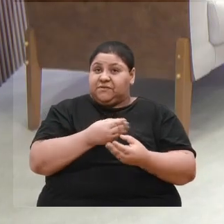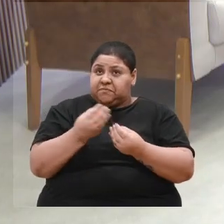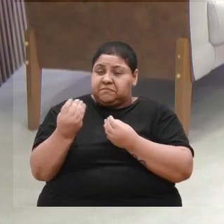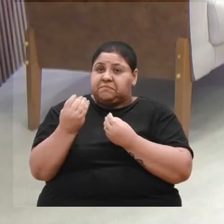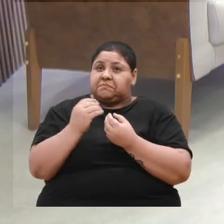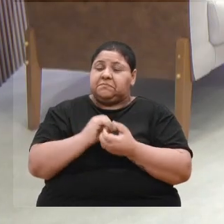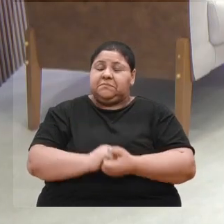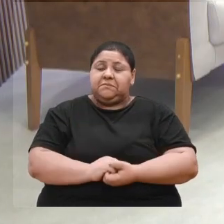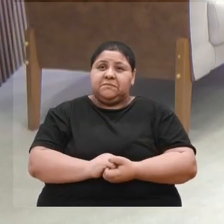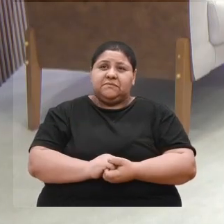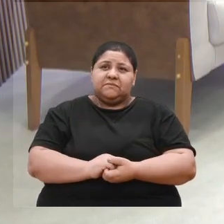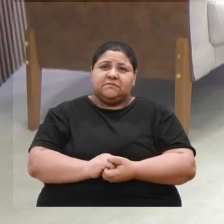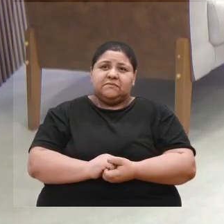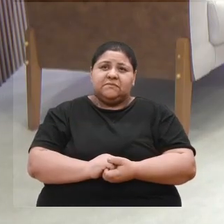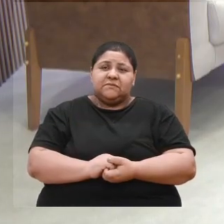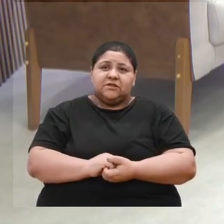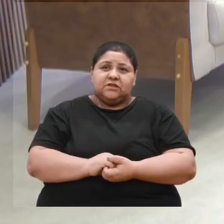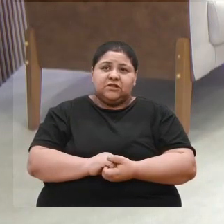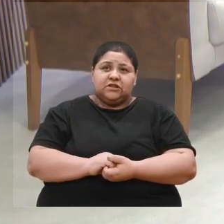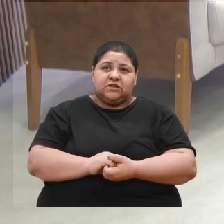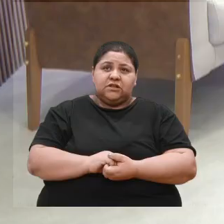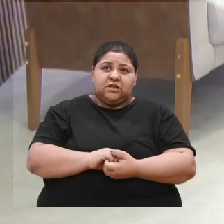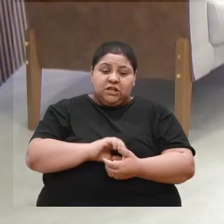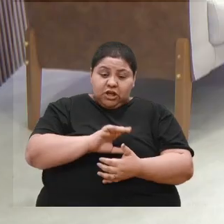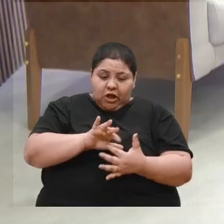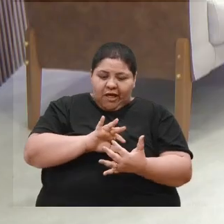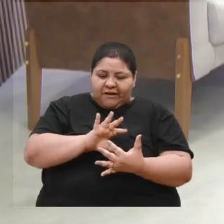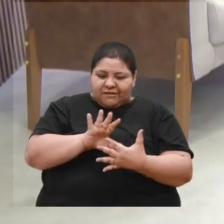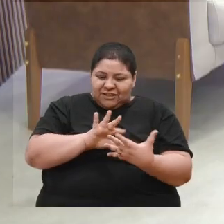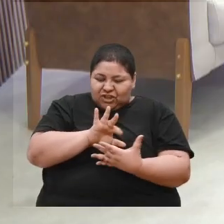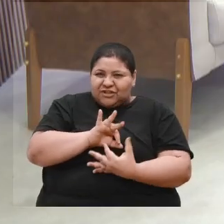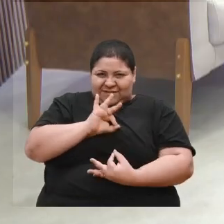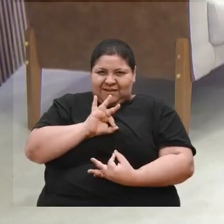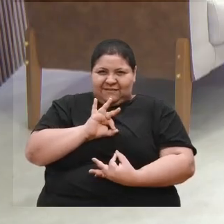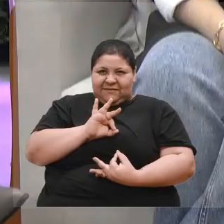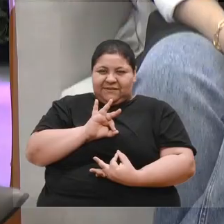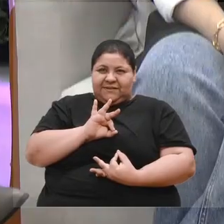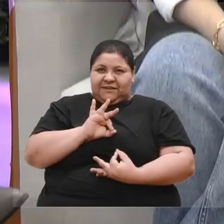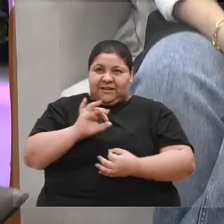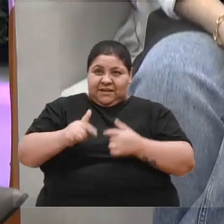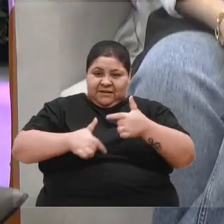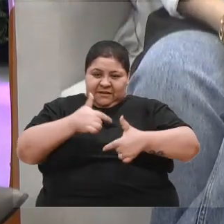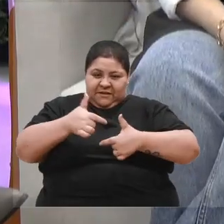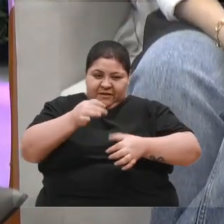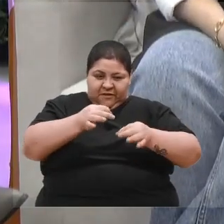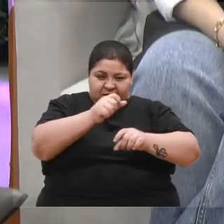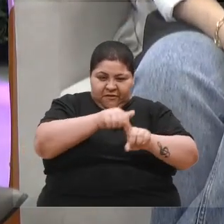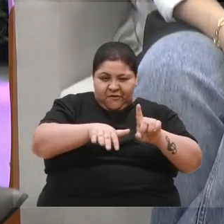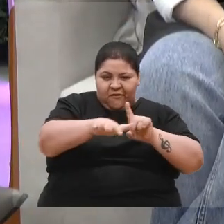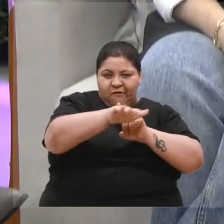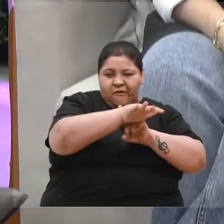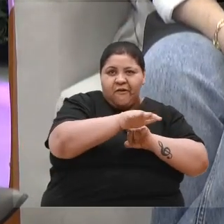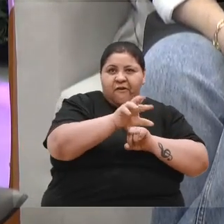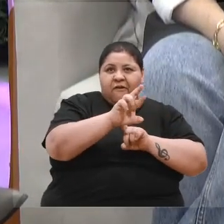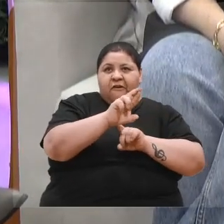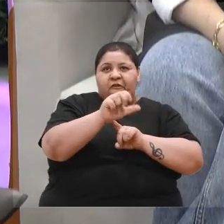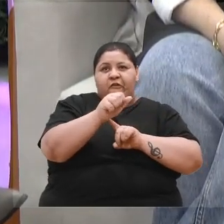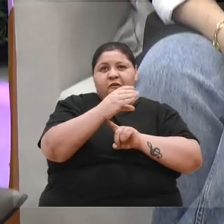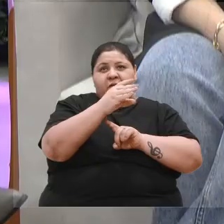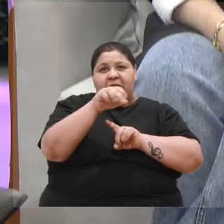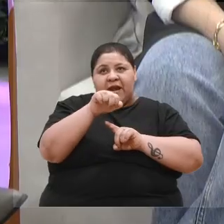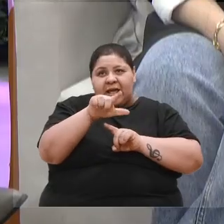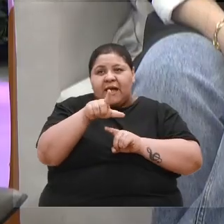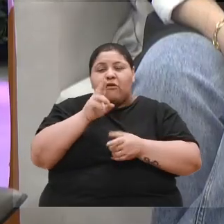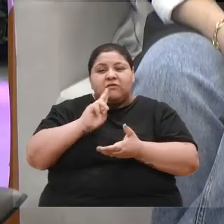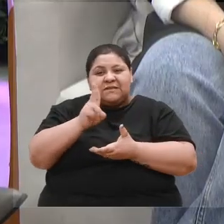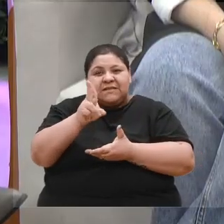muito da alma brisolista e trabalhista, a justiça social. E a Raquel sempre brigou muito por isso,